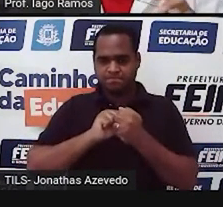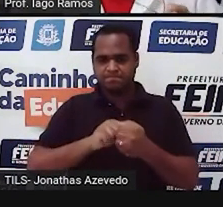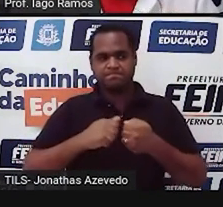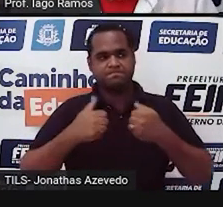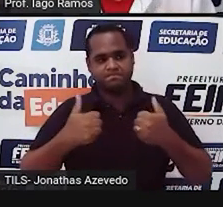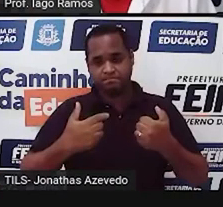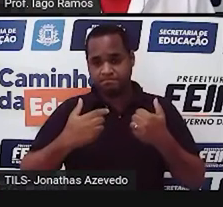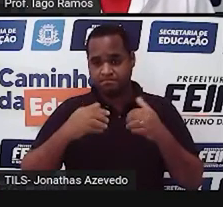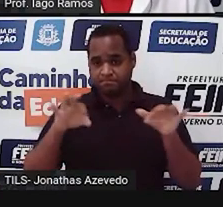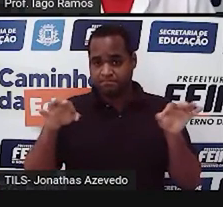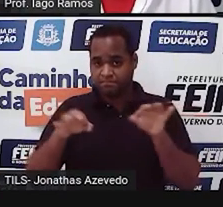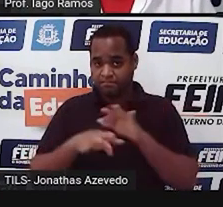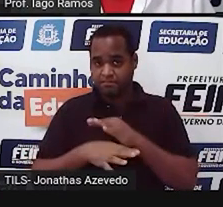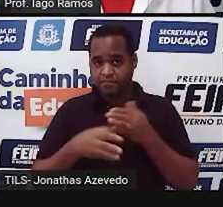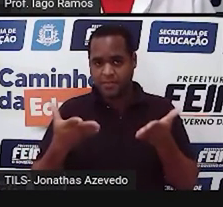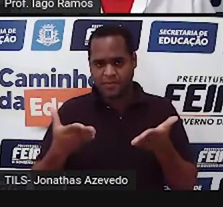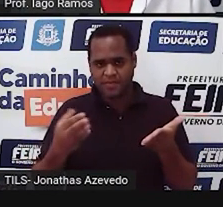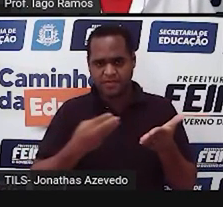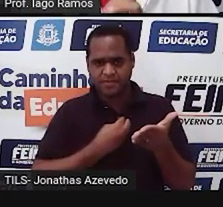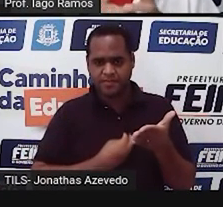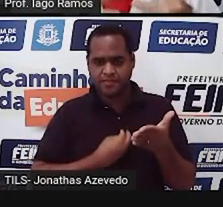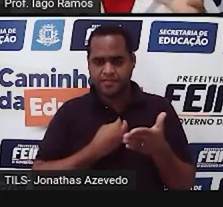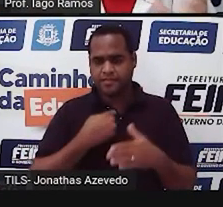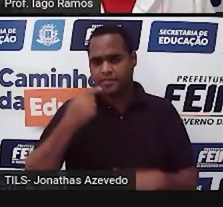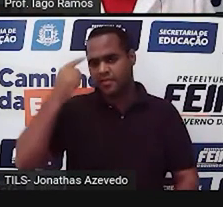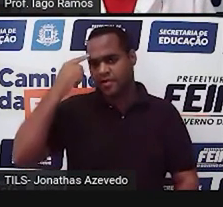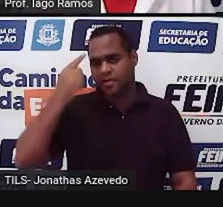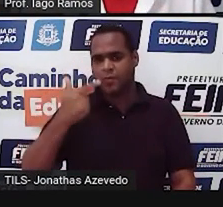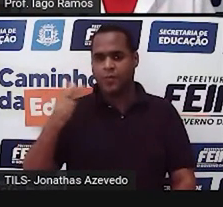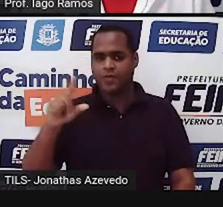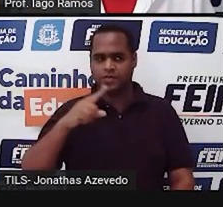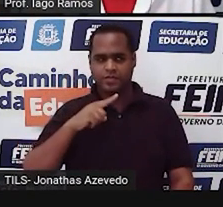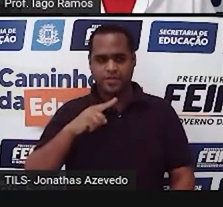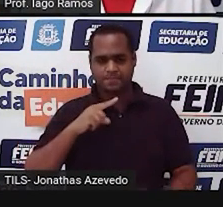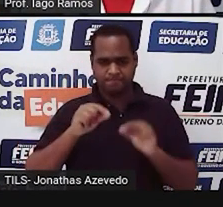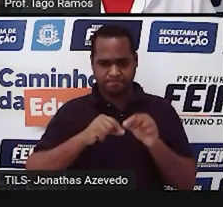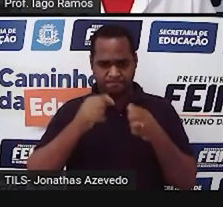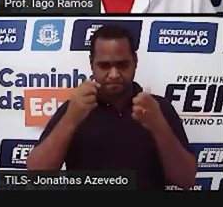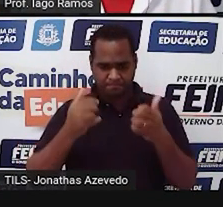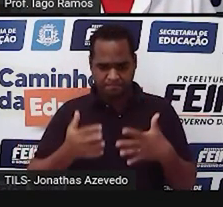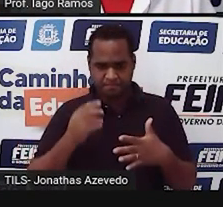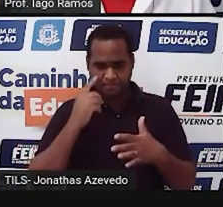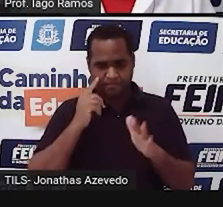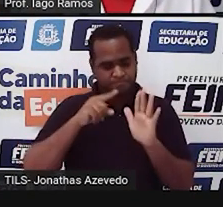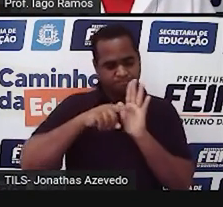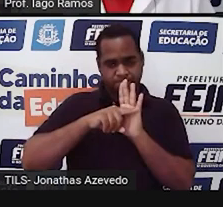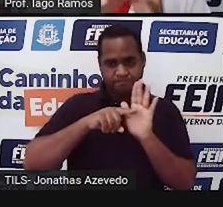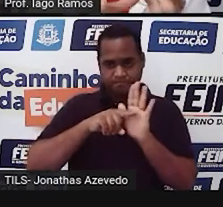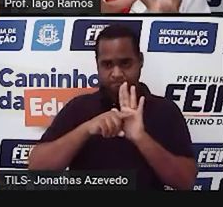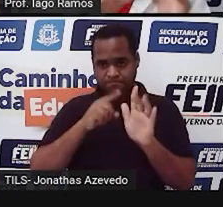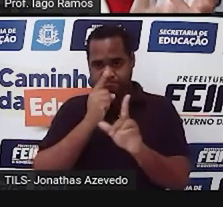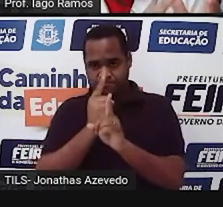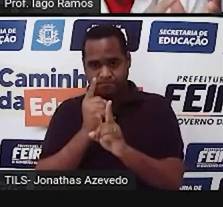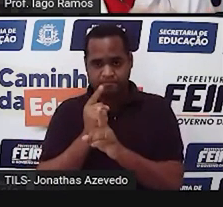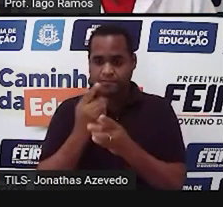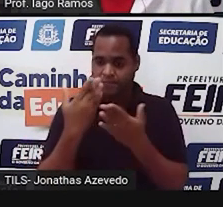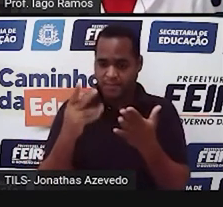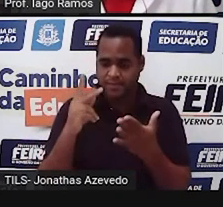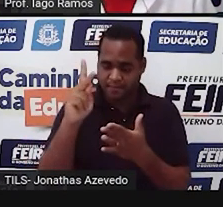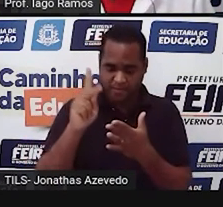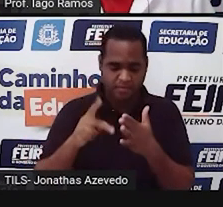para encerrar a aula né Fazer o último momento né de avaliação você